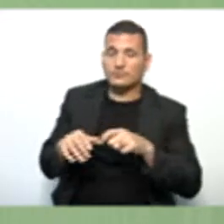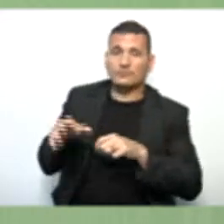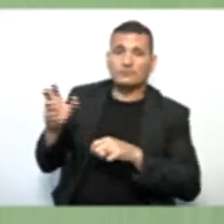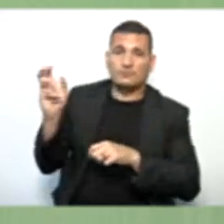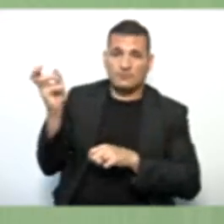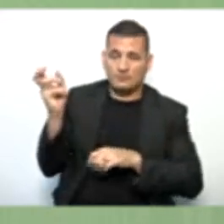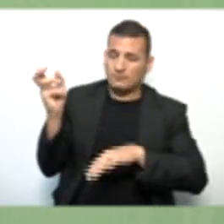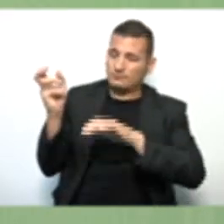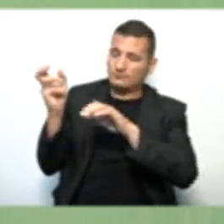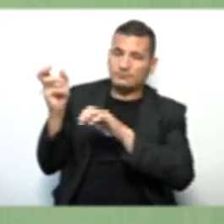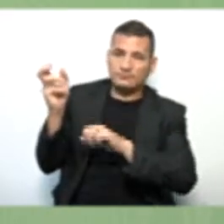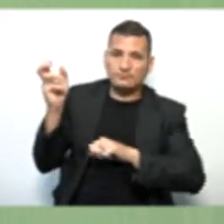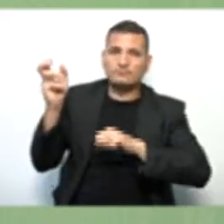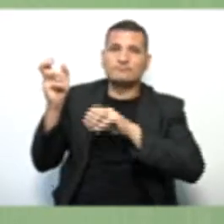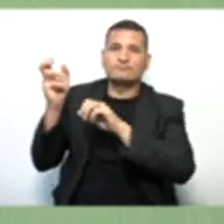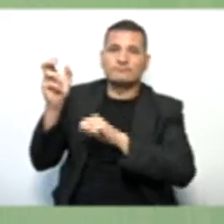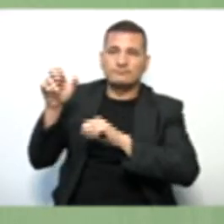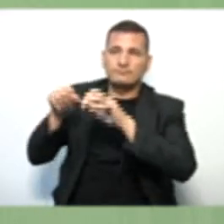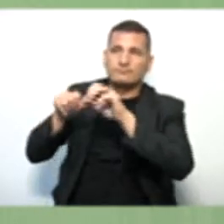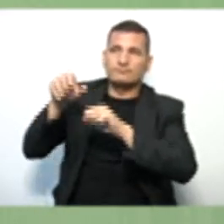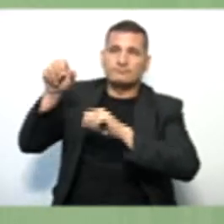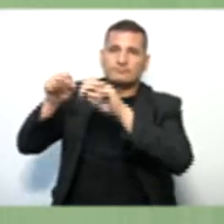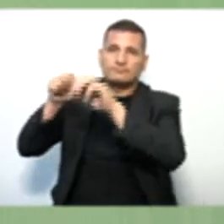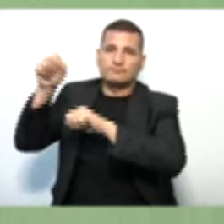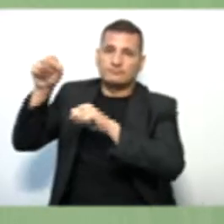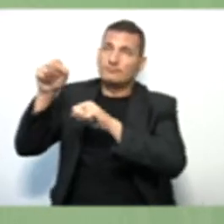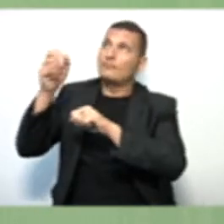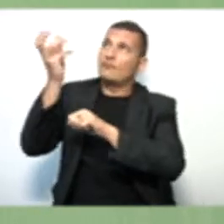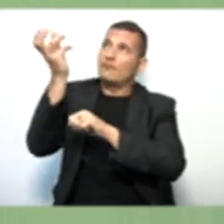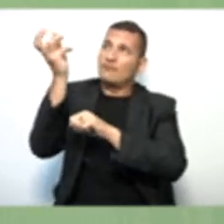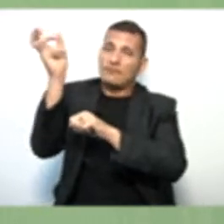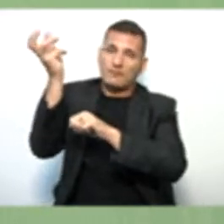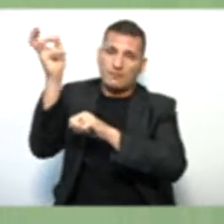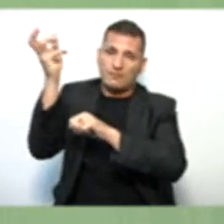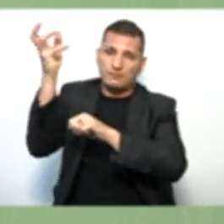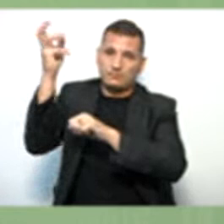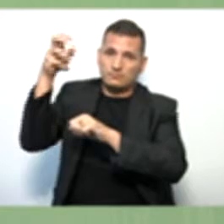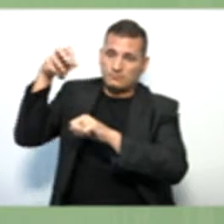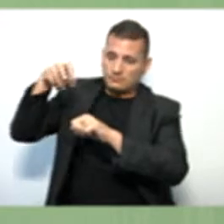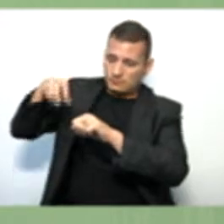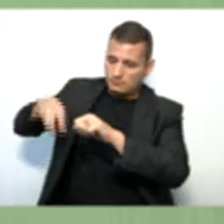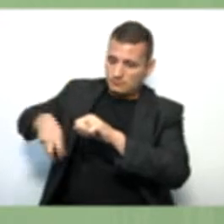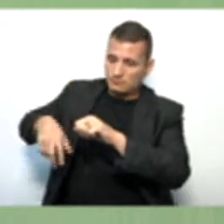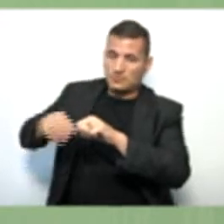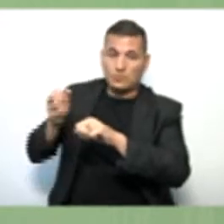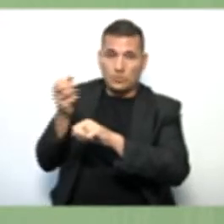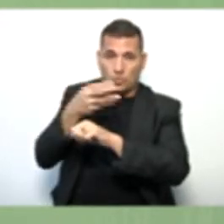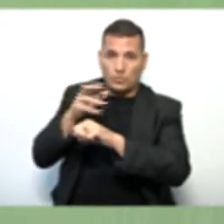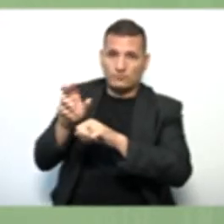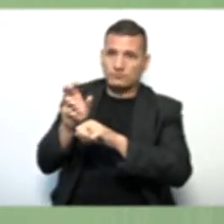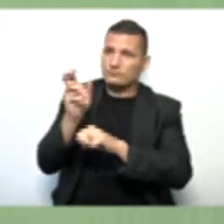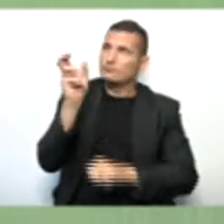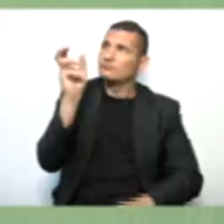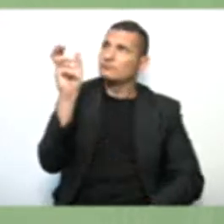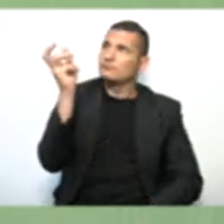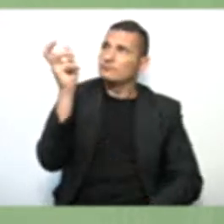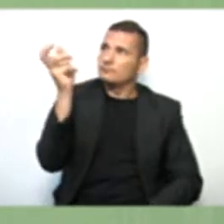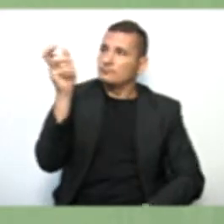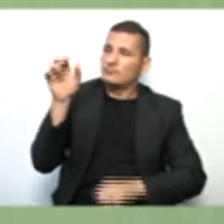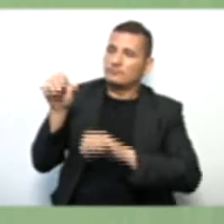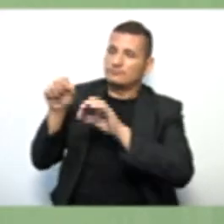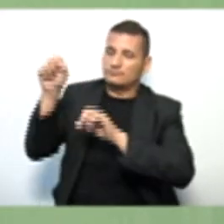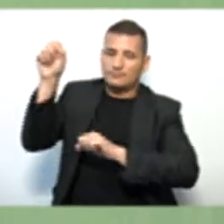escada. Retire a lâmpada velha. Coloque a lâmpada nova. E desça da